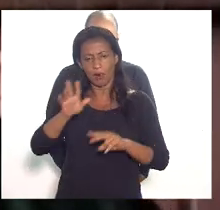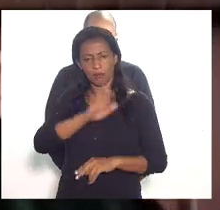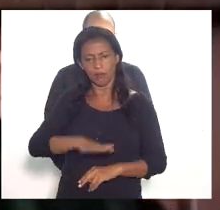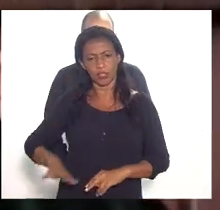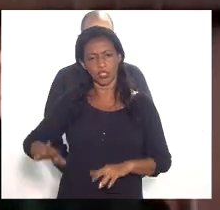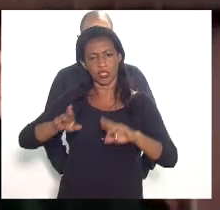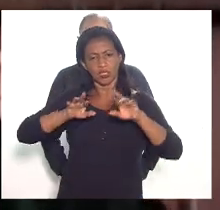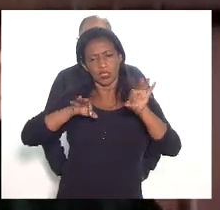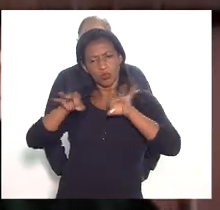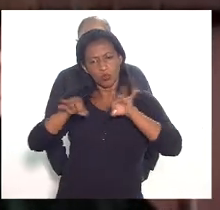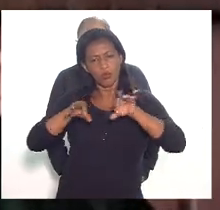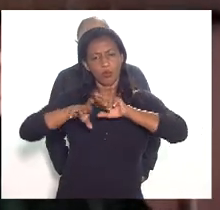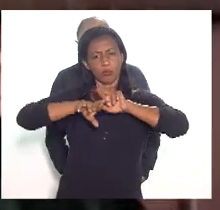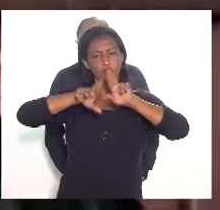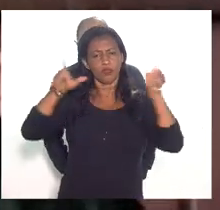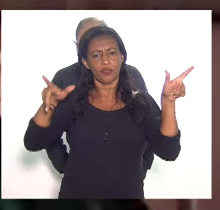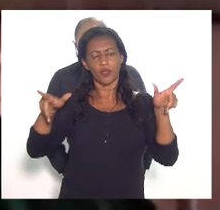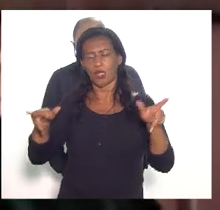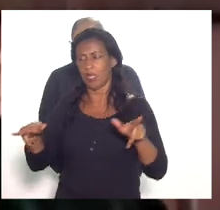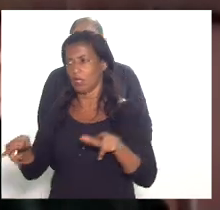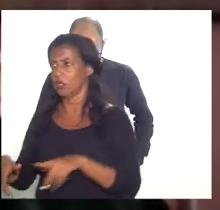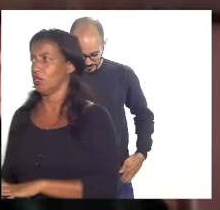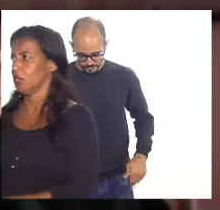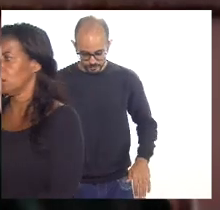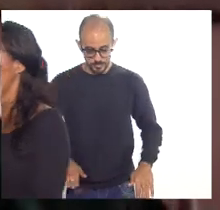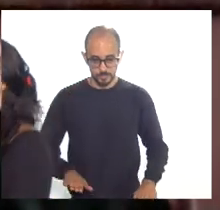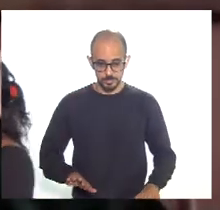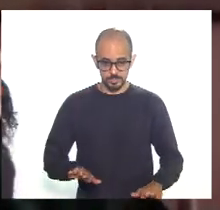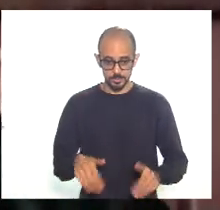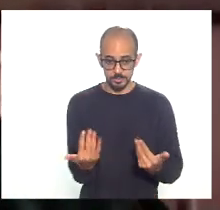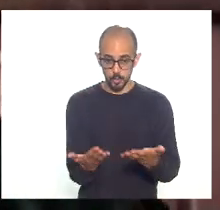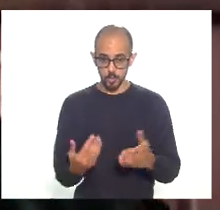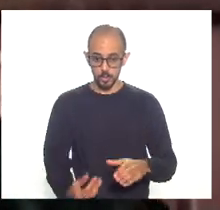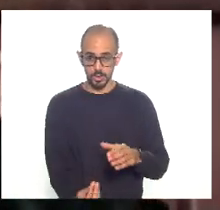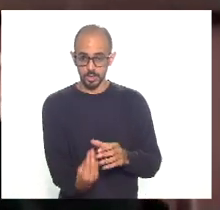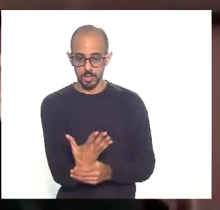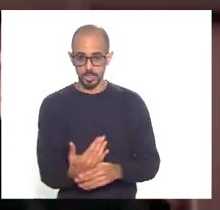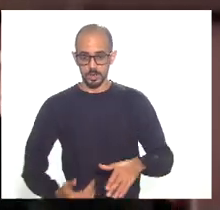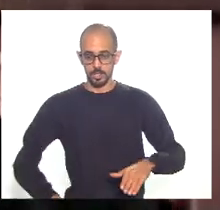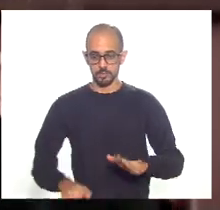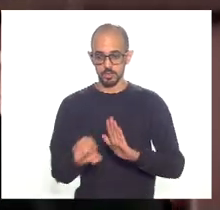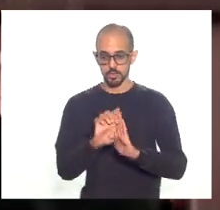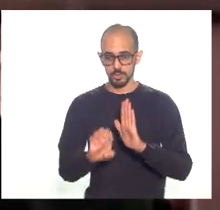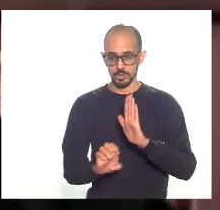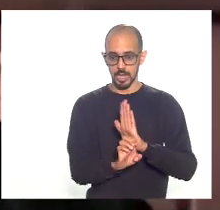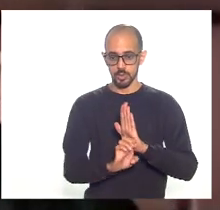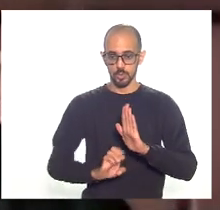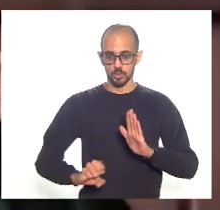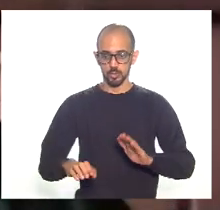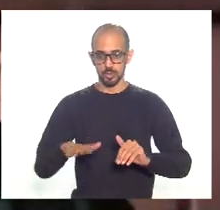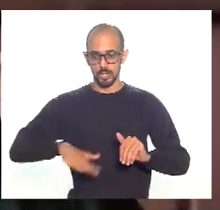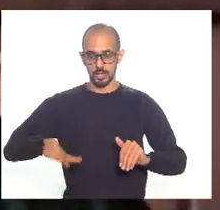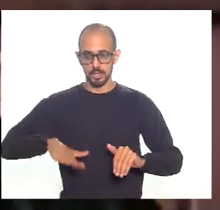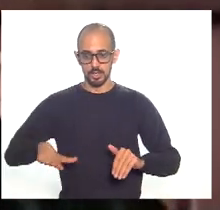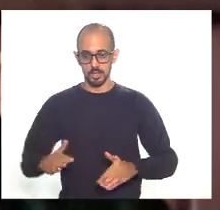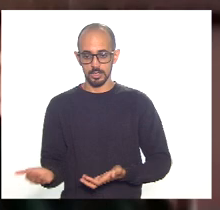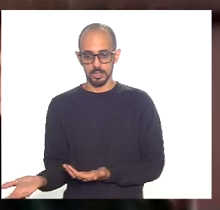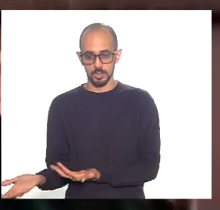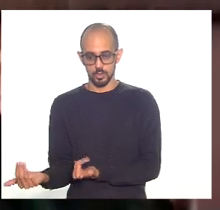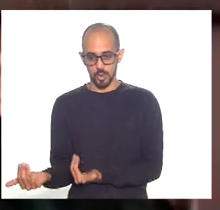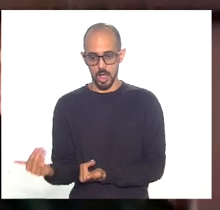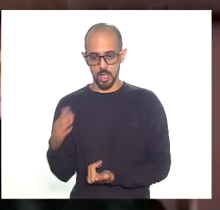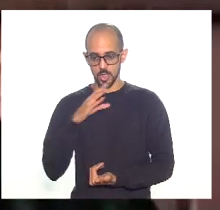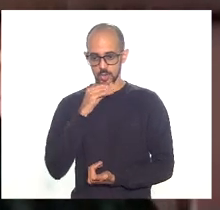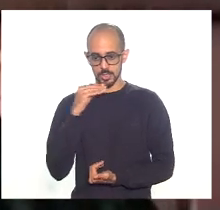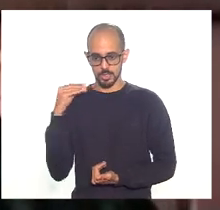de uma outra forma. Tivemos a instituição do Estatuto da Criança e do Adolescente. A gente vem falando